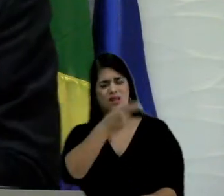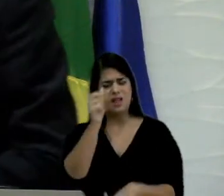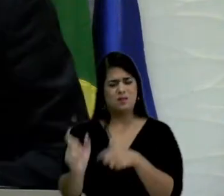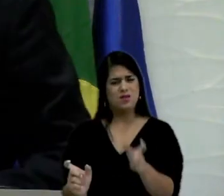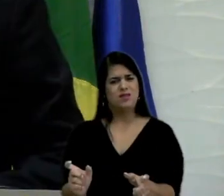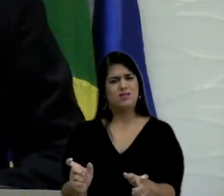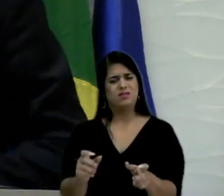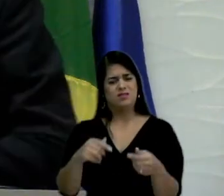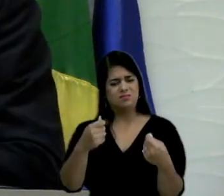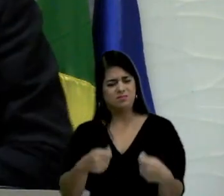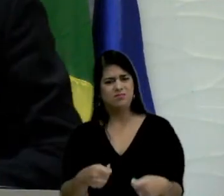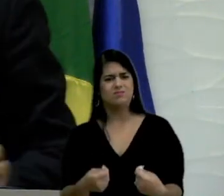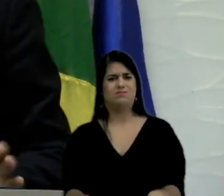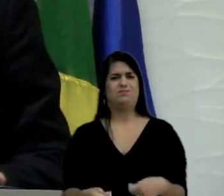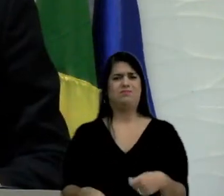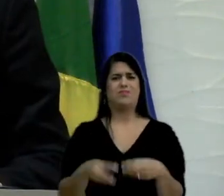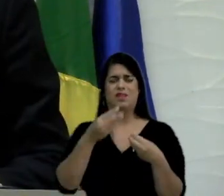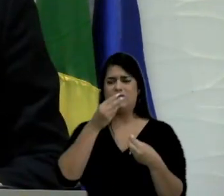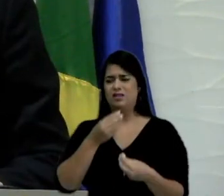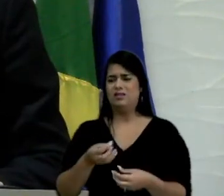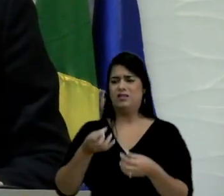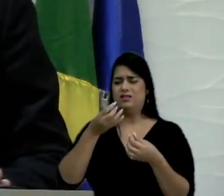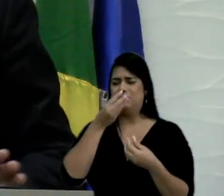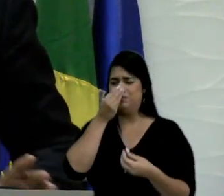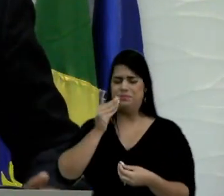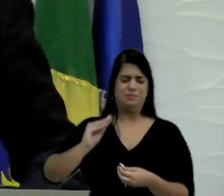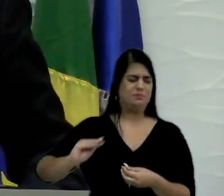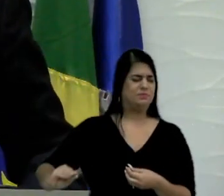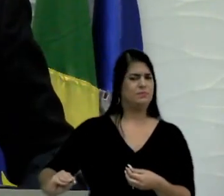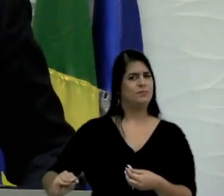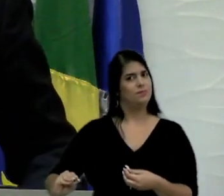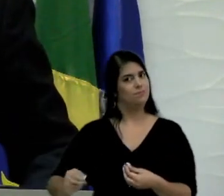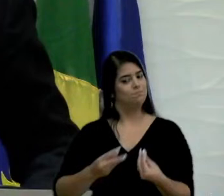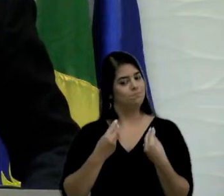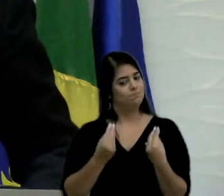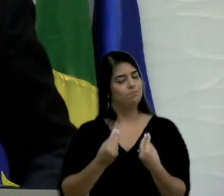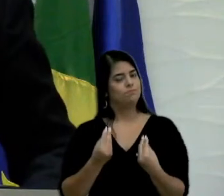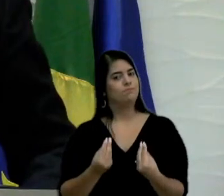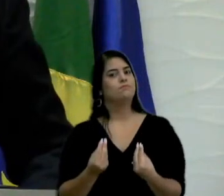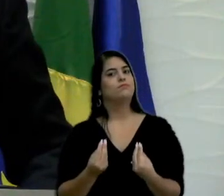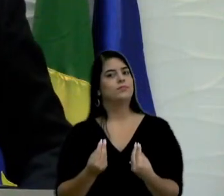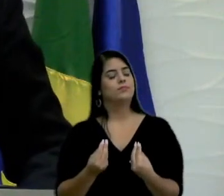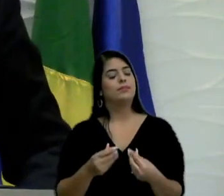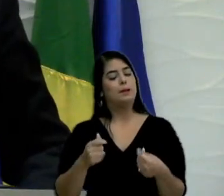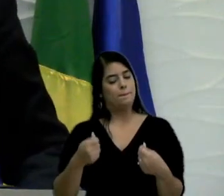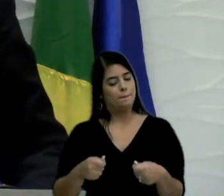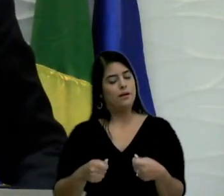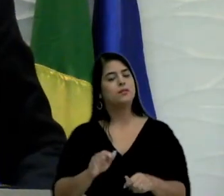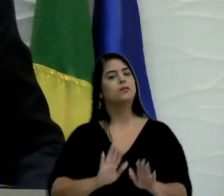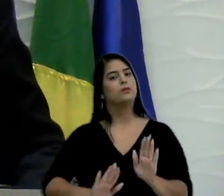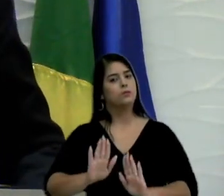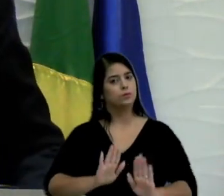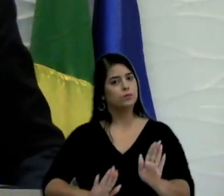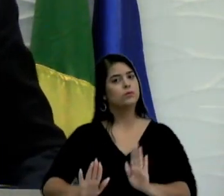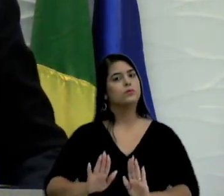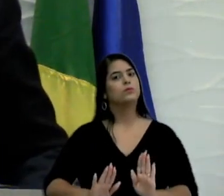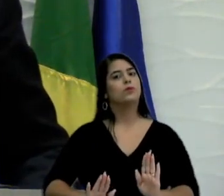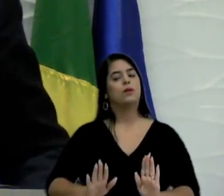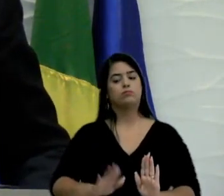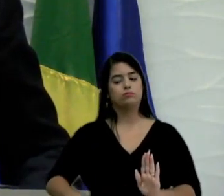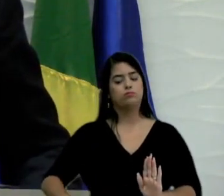desamparadas no tratamento não se trata as crianas com necessidades especiais desse jeito